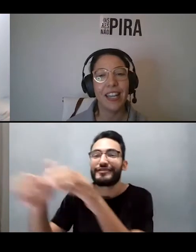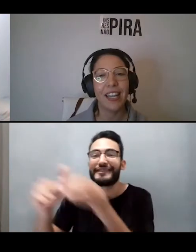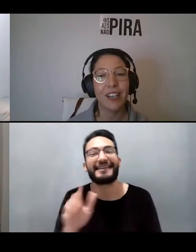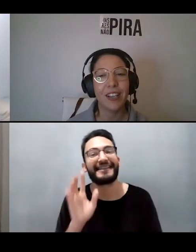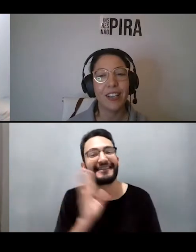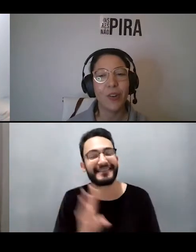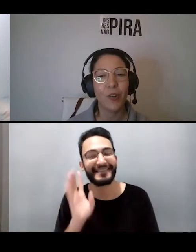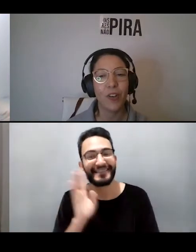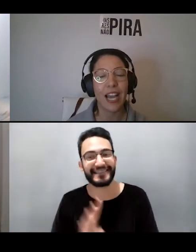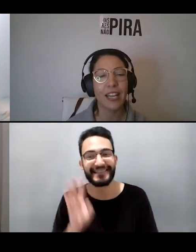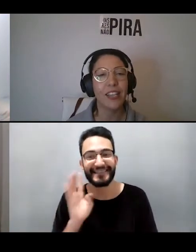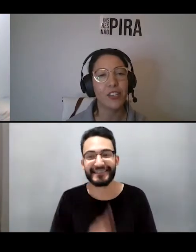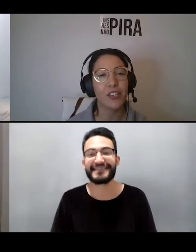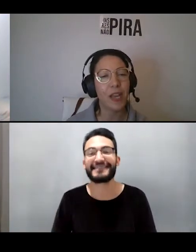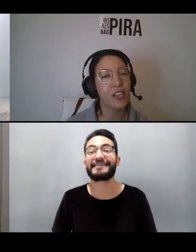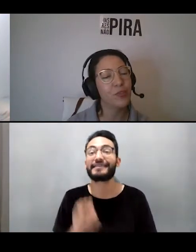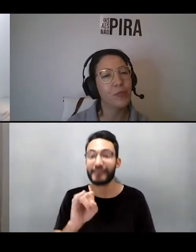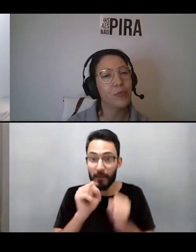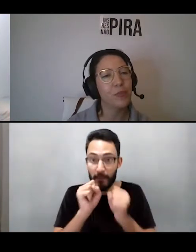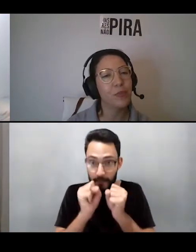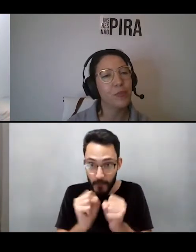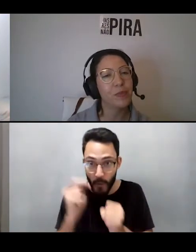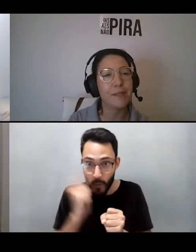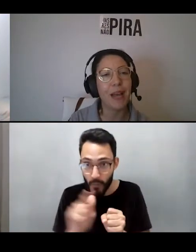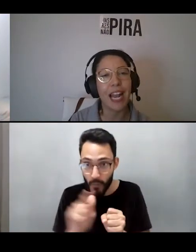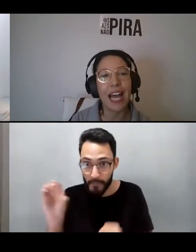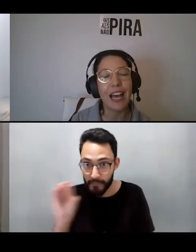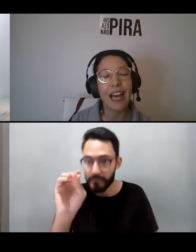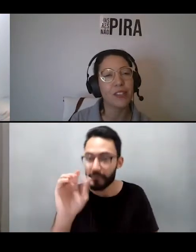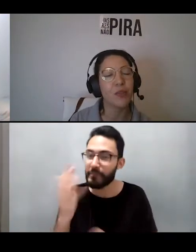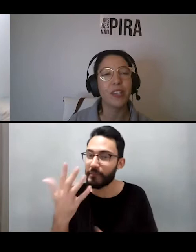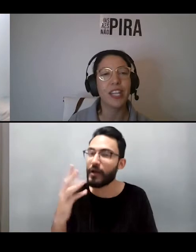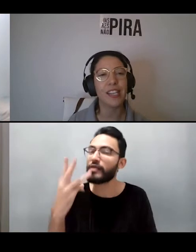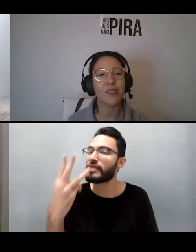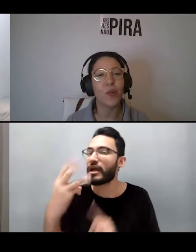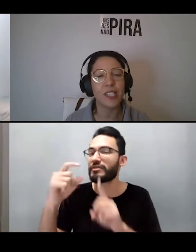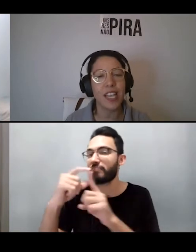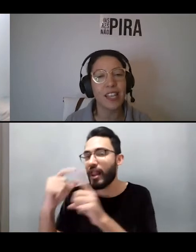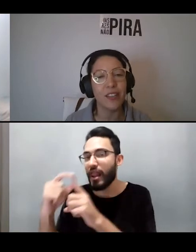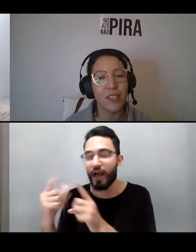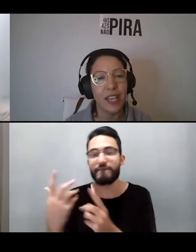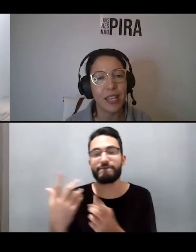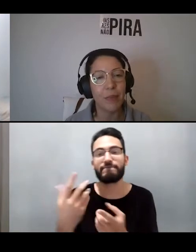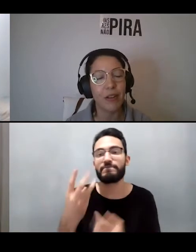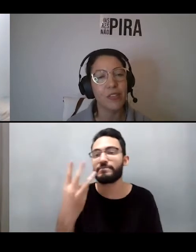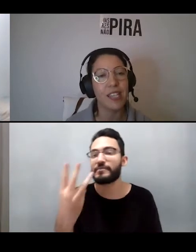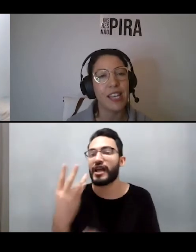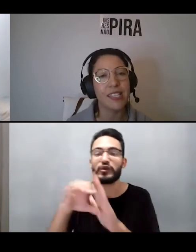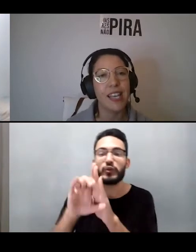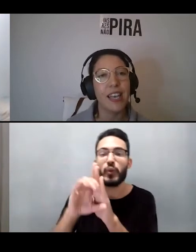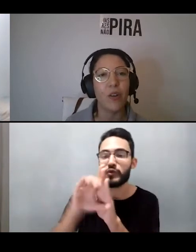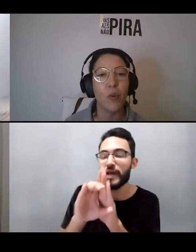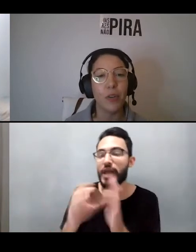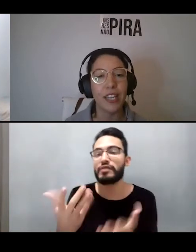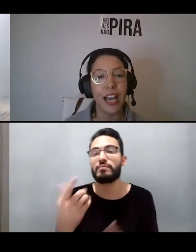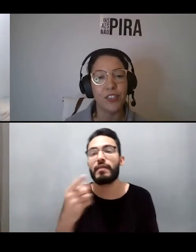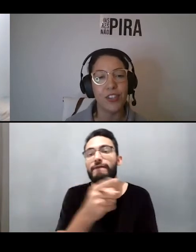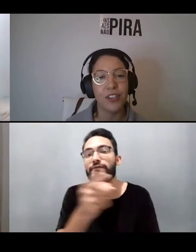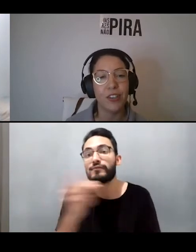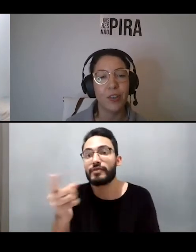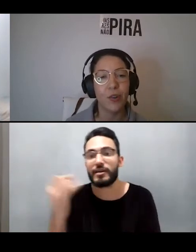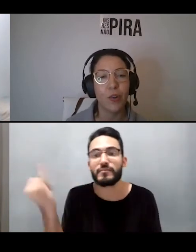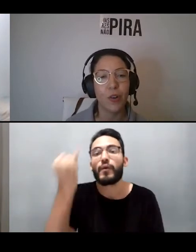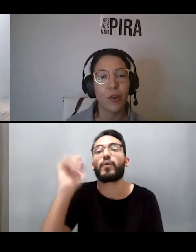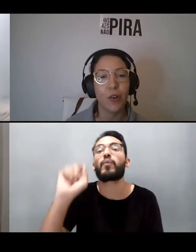Vocês puderem colocar aí, a gente pede umas três palavras ou três conceitos aí que para vocês é a